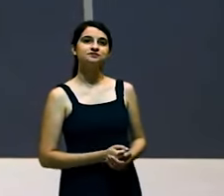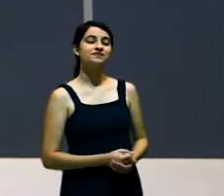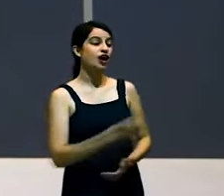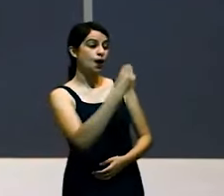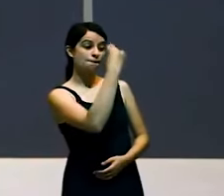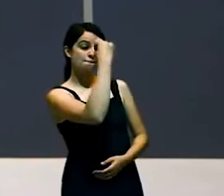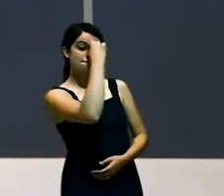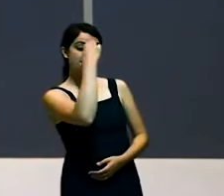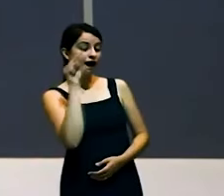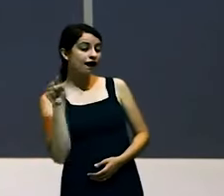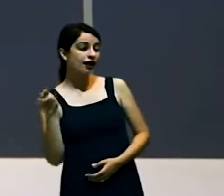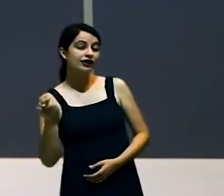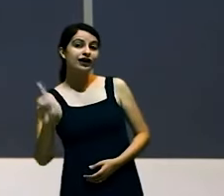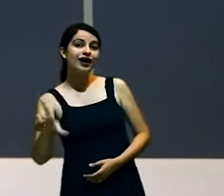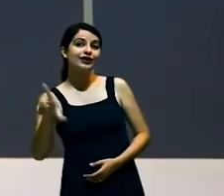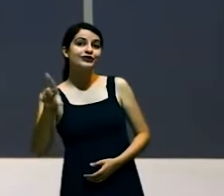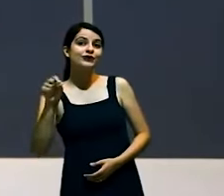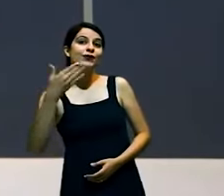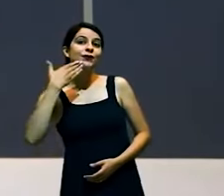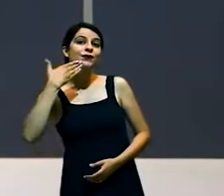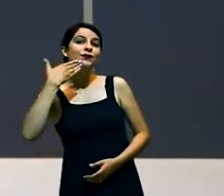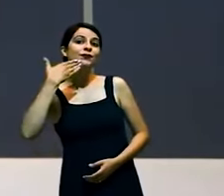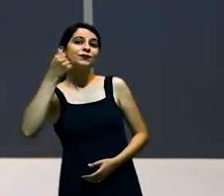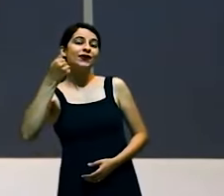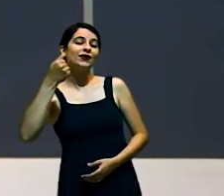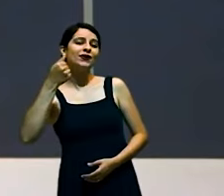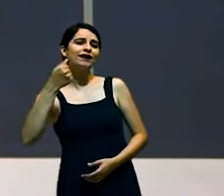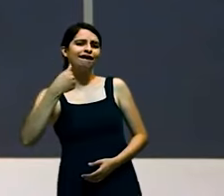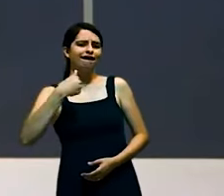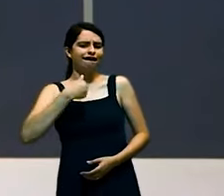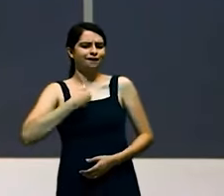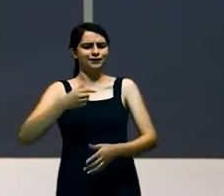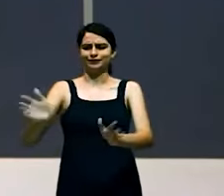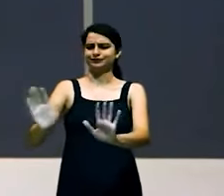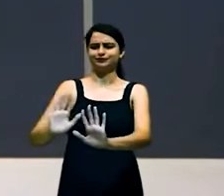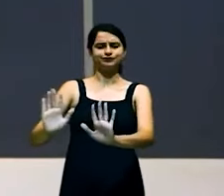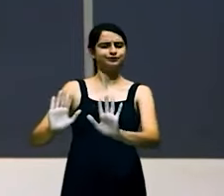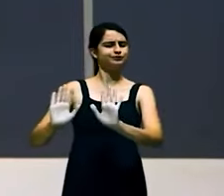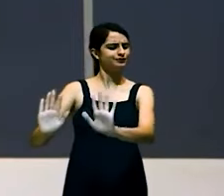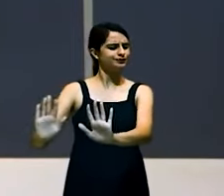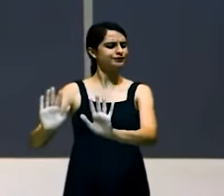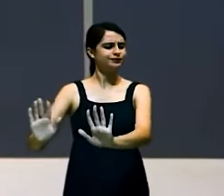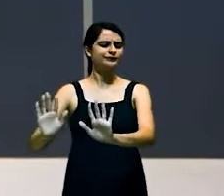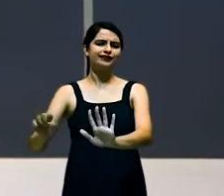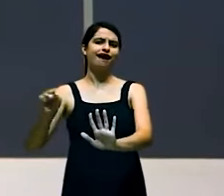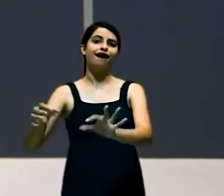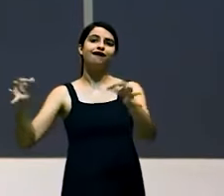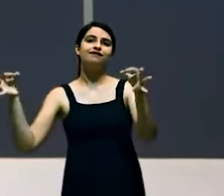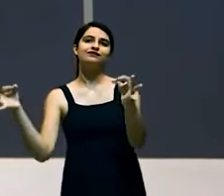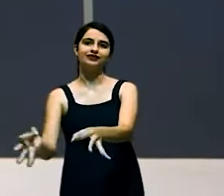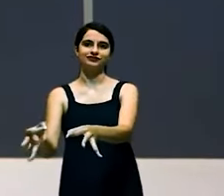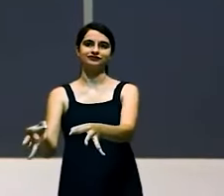Maria escolheu a boa parte, e essa não lhe será